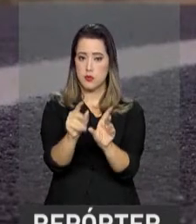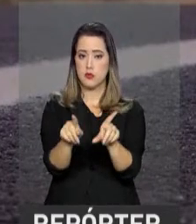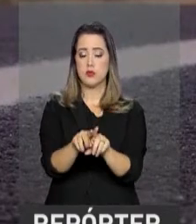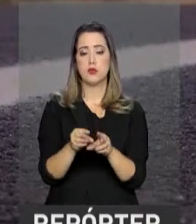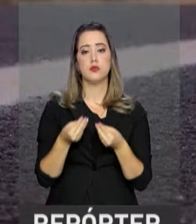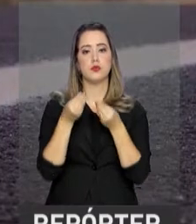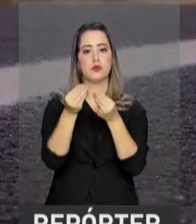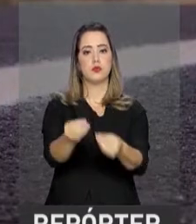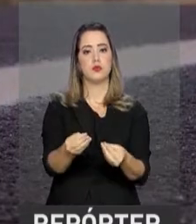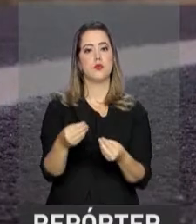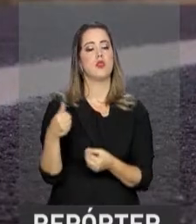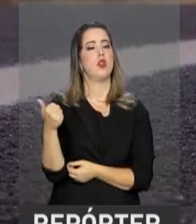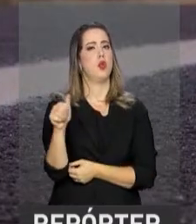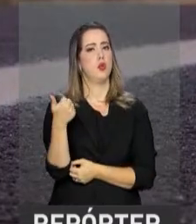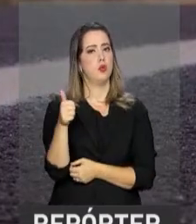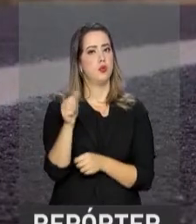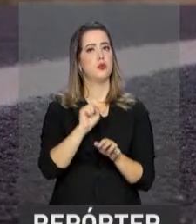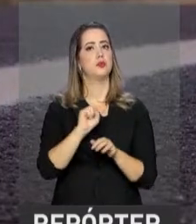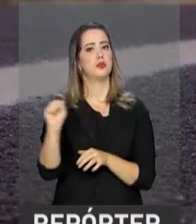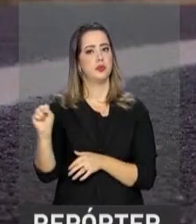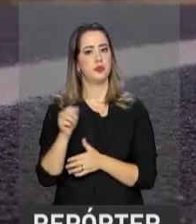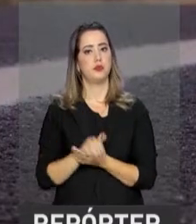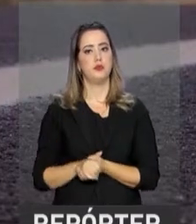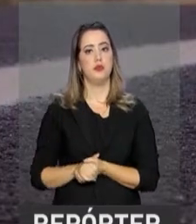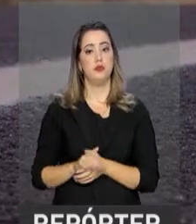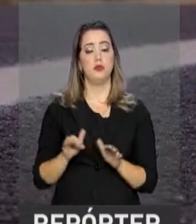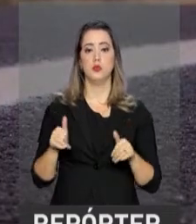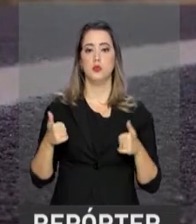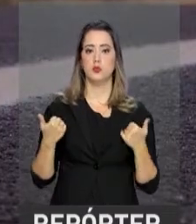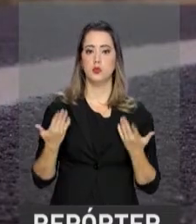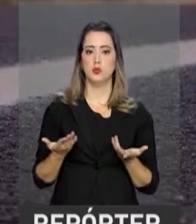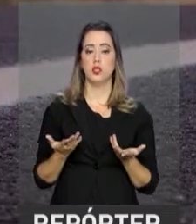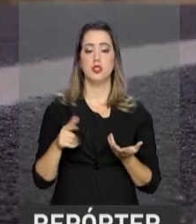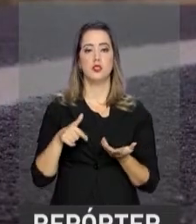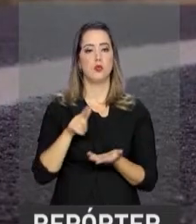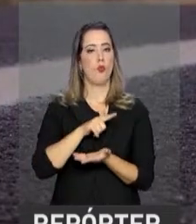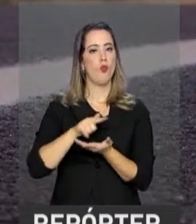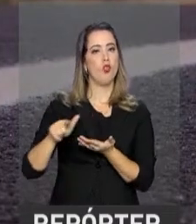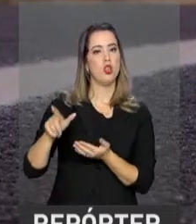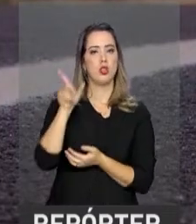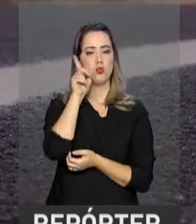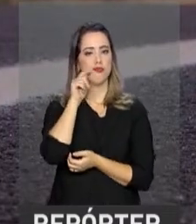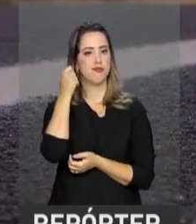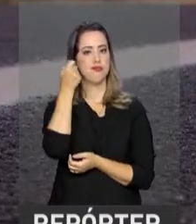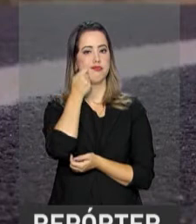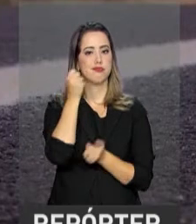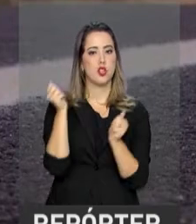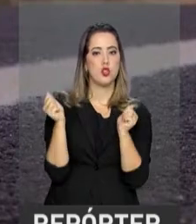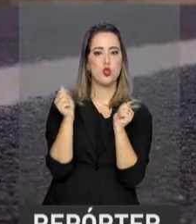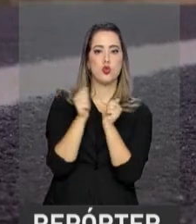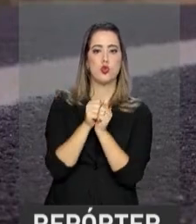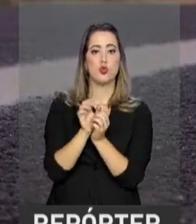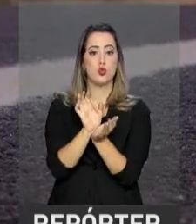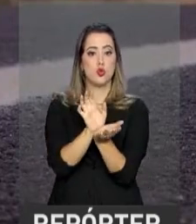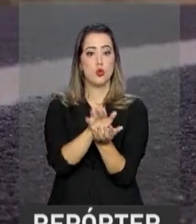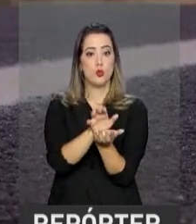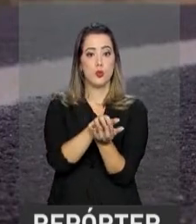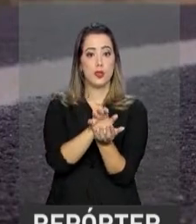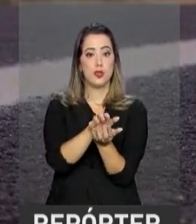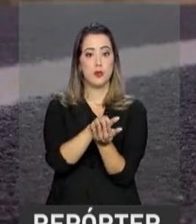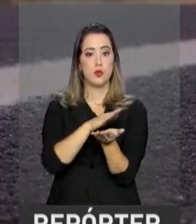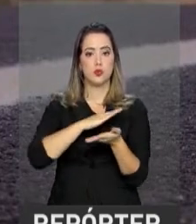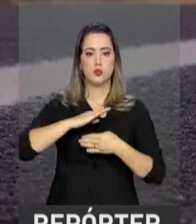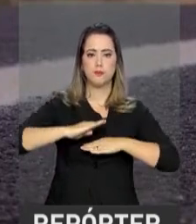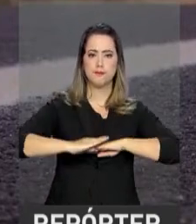deve ser entregue ainda neste semestre com isso o sertão alagoano vai se integrar ao sertão pernambucano por